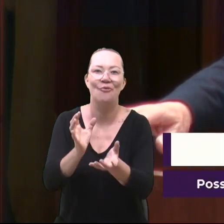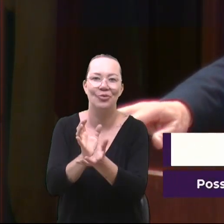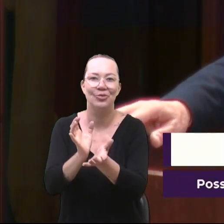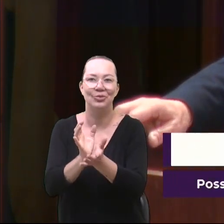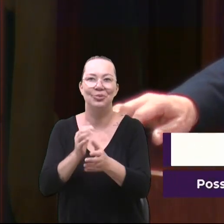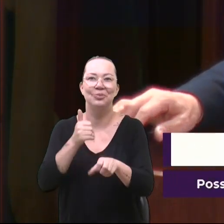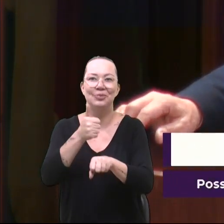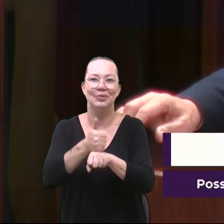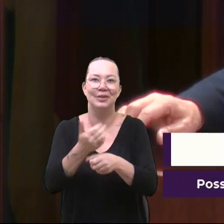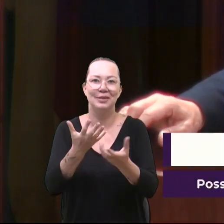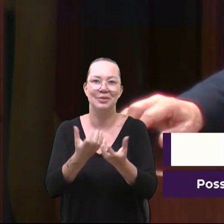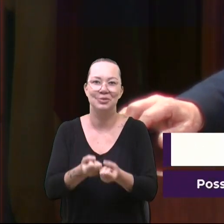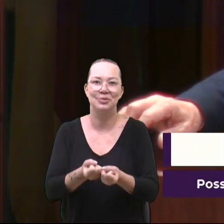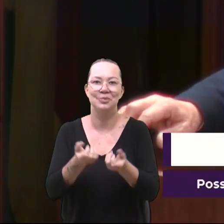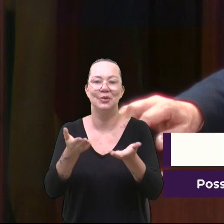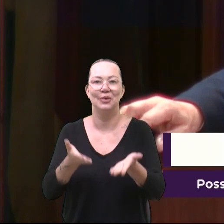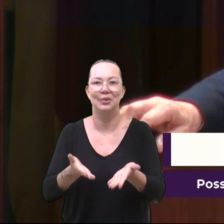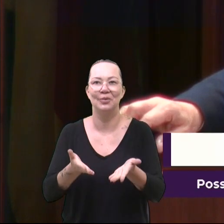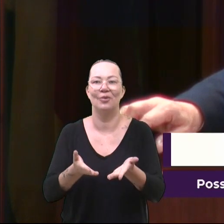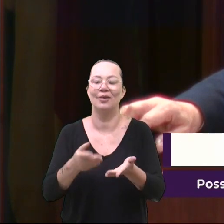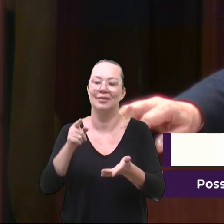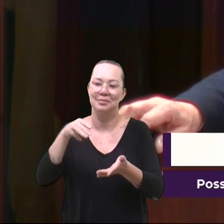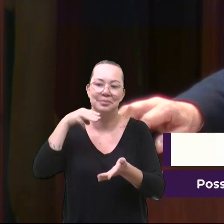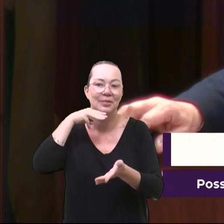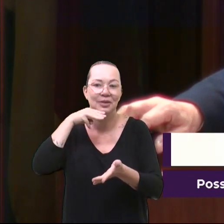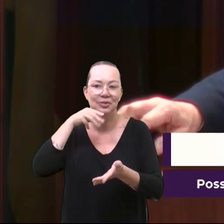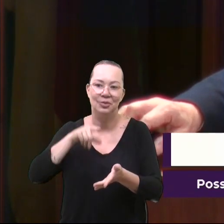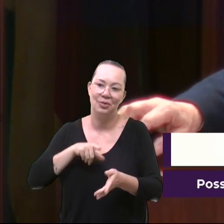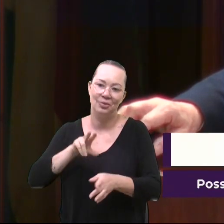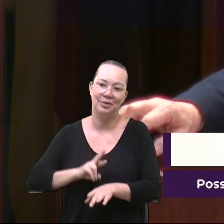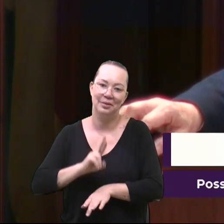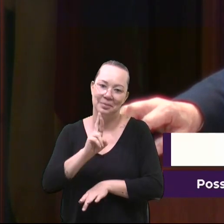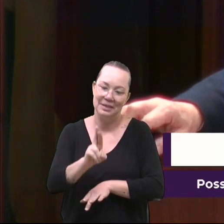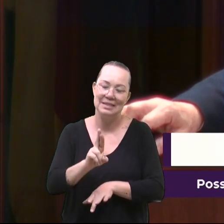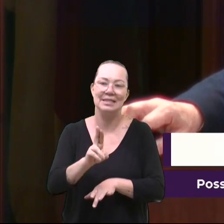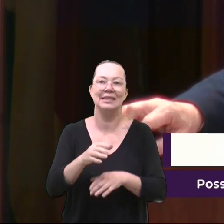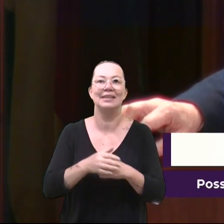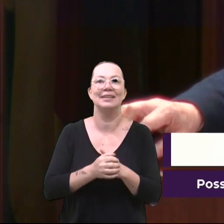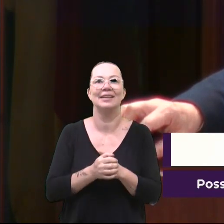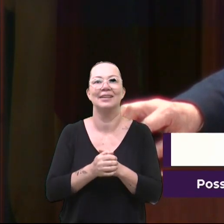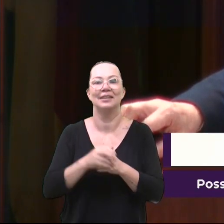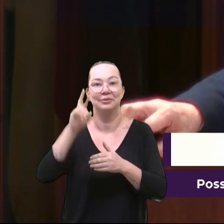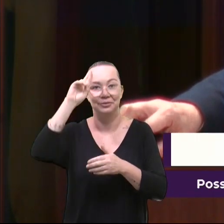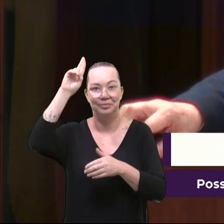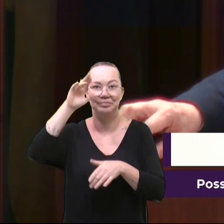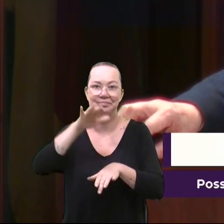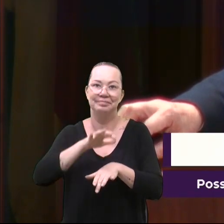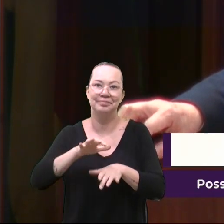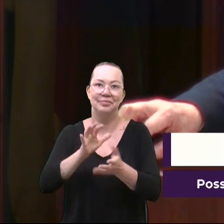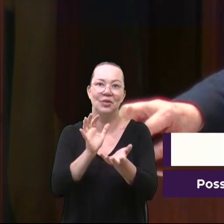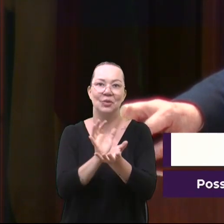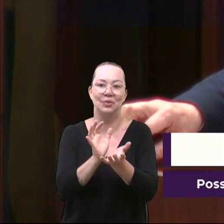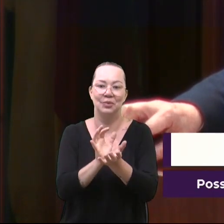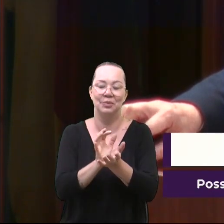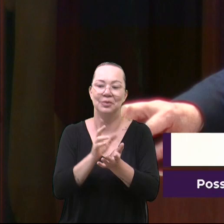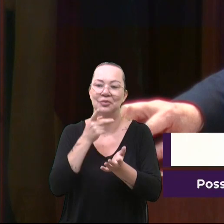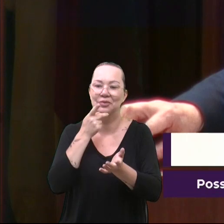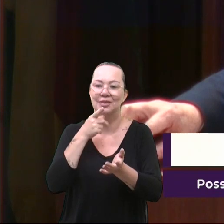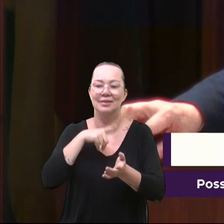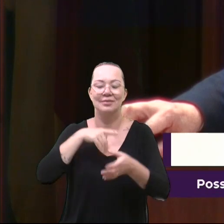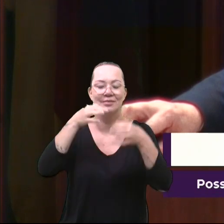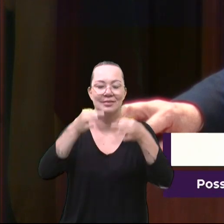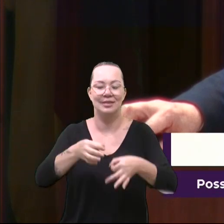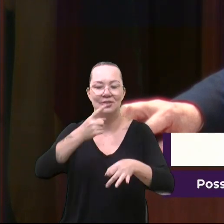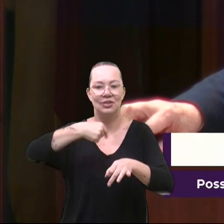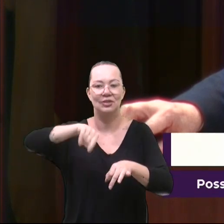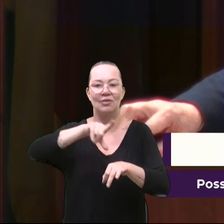Marisol, na tua pessoa, e destacar, com certeza, que nós teremos um ano de